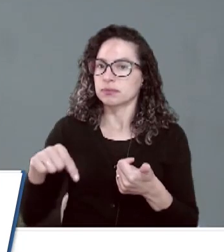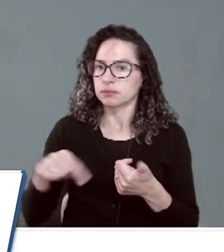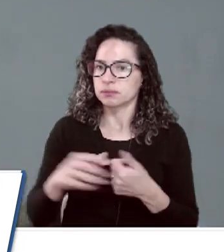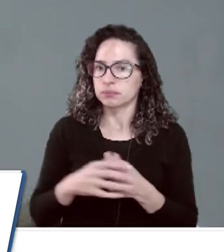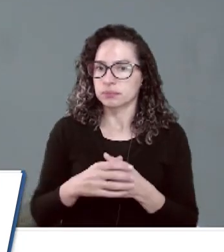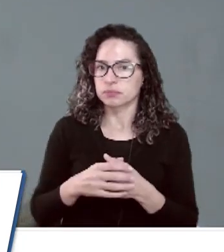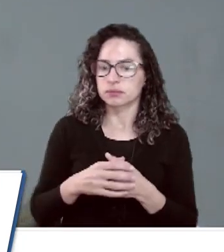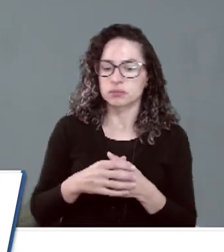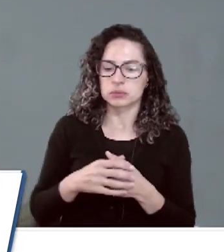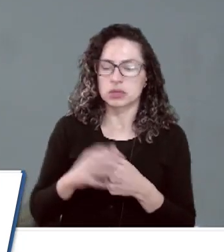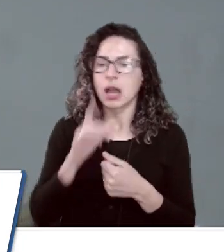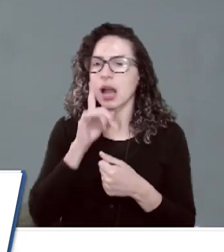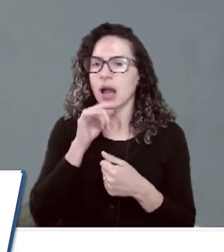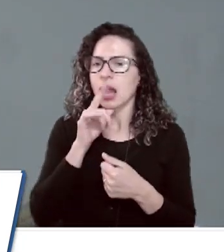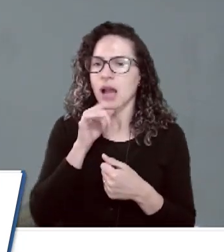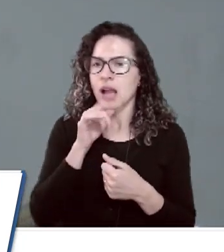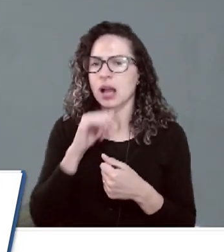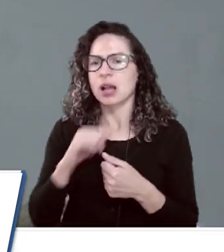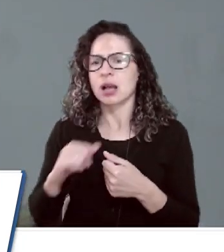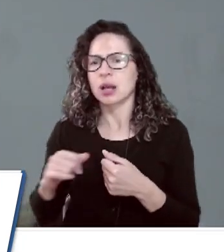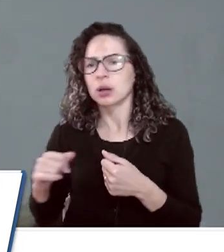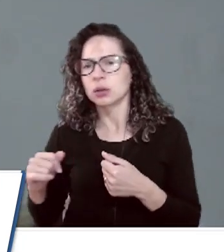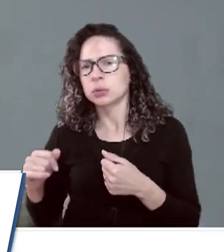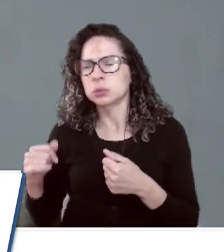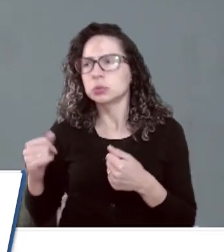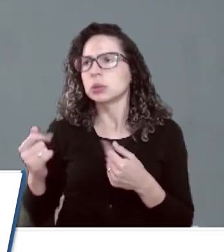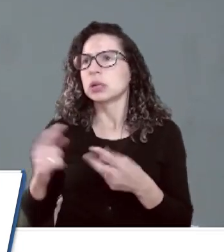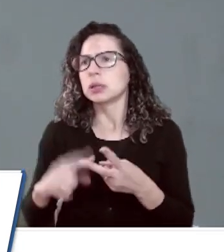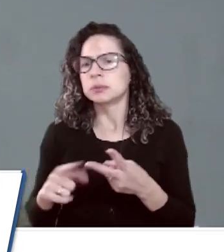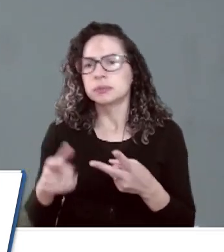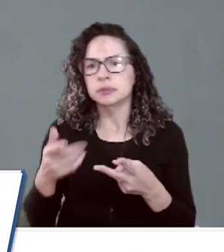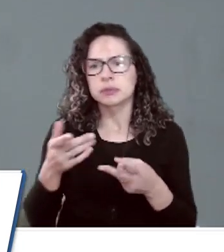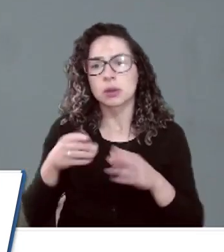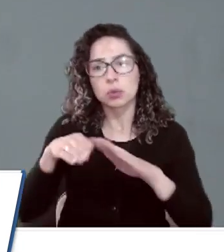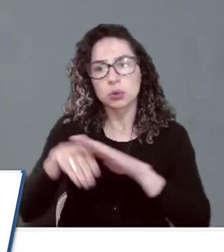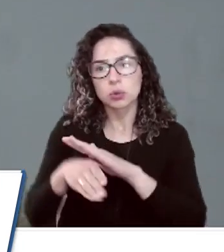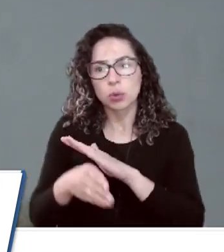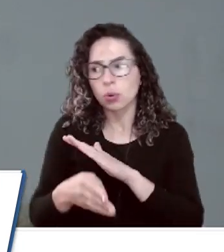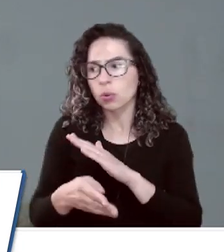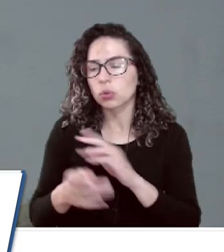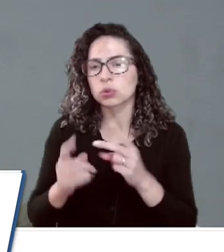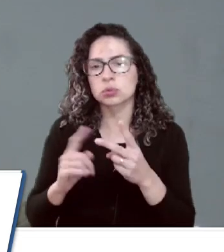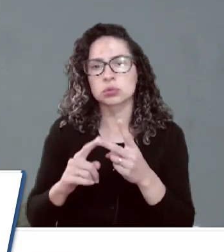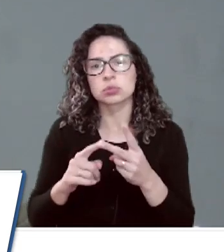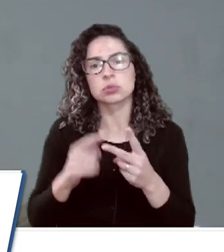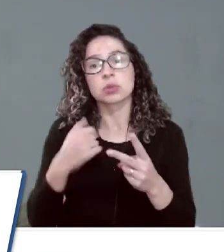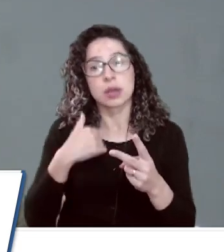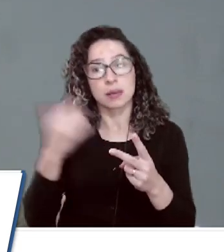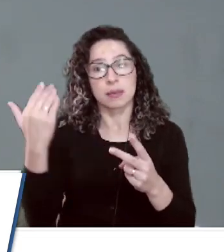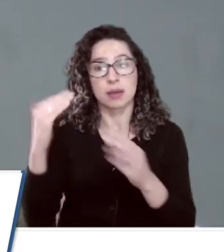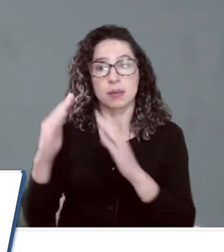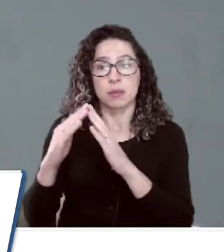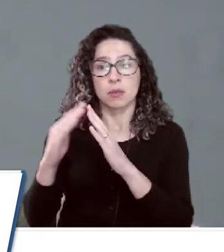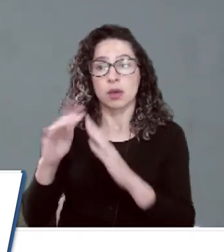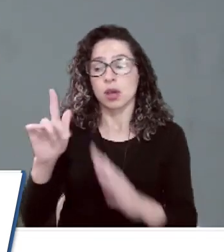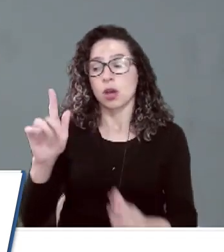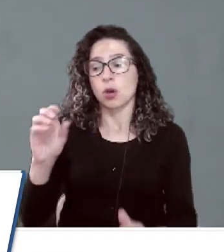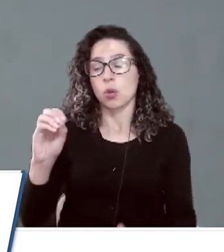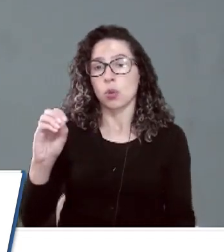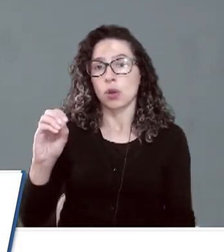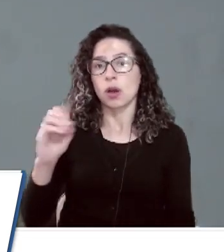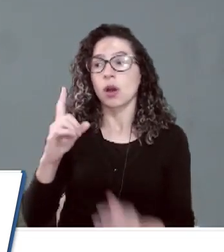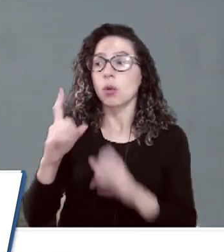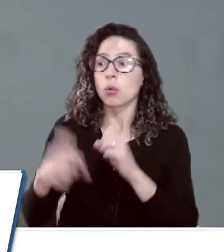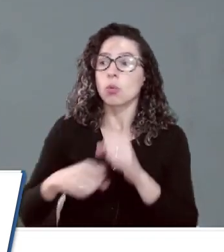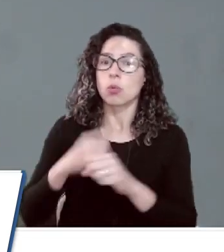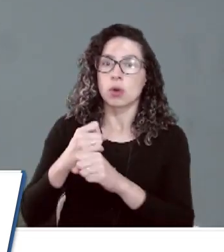Através da água, através do tratamento de esgoto. Para ter uma base, eu morei na cidade de Goiânia um ano, né? Não é que eu